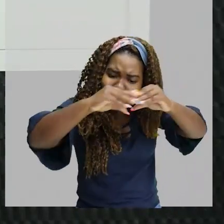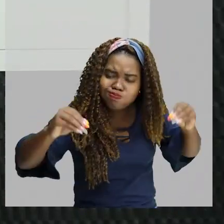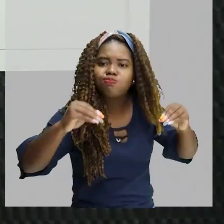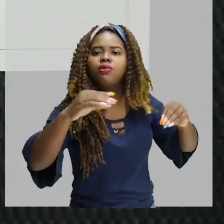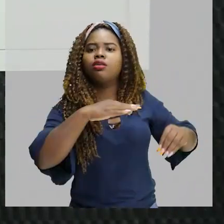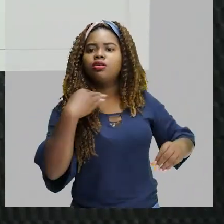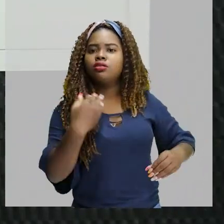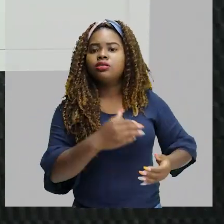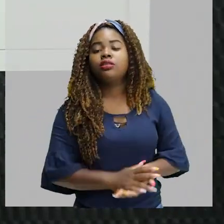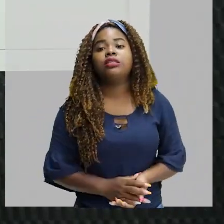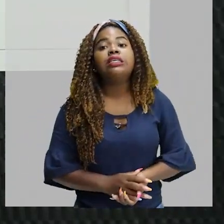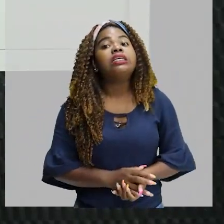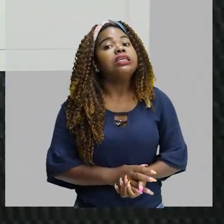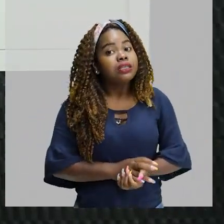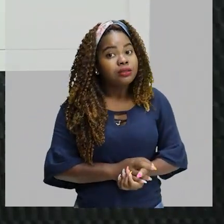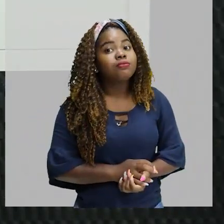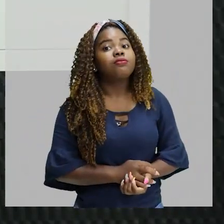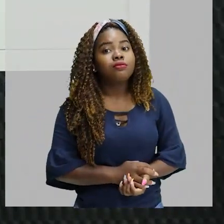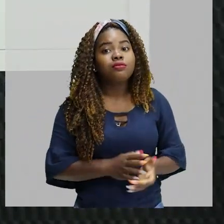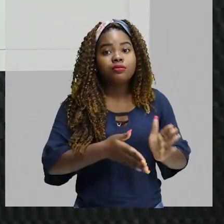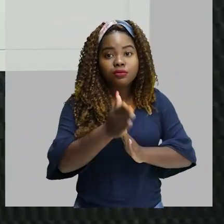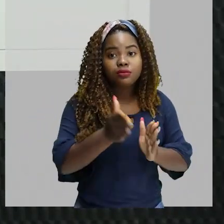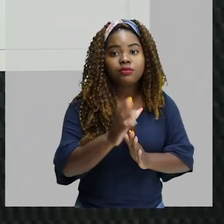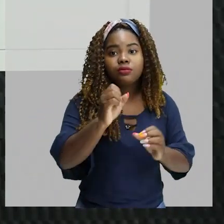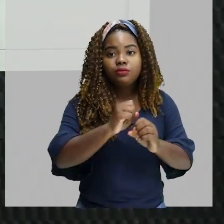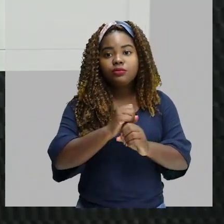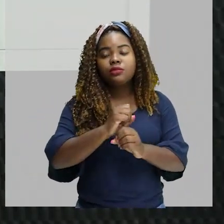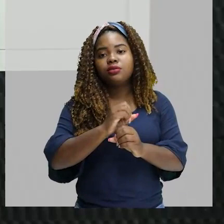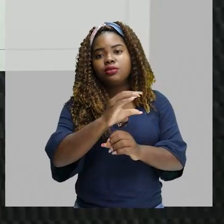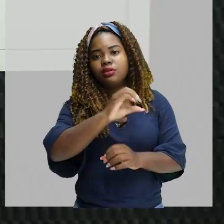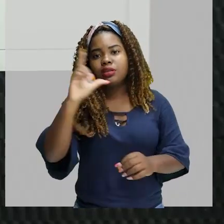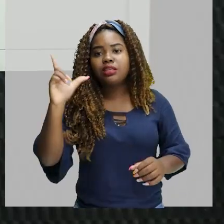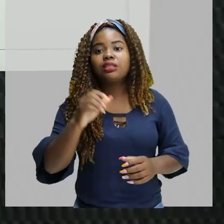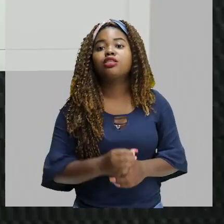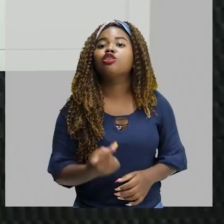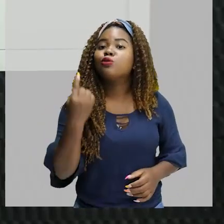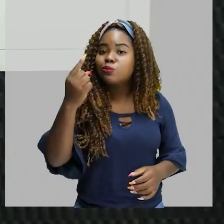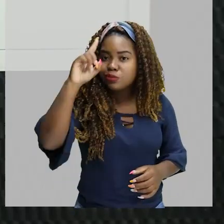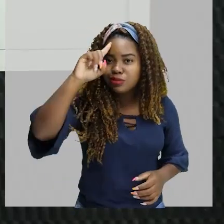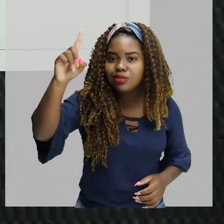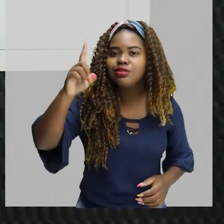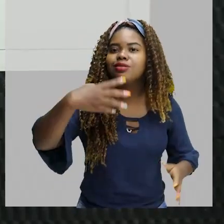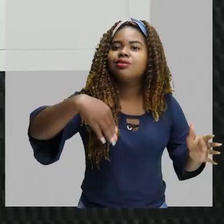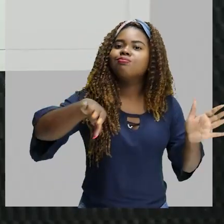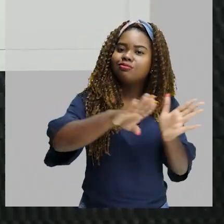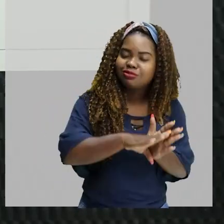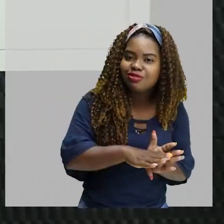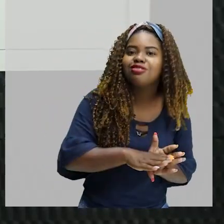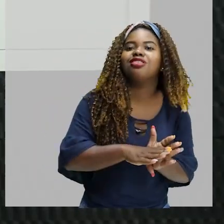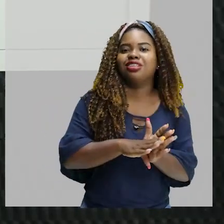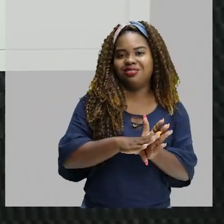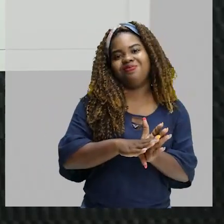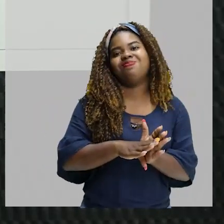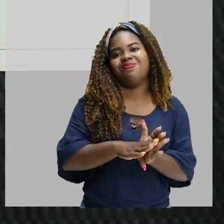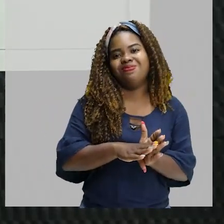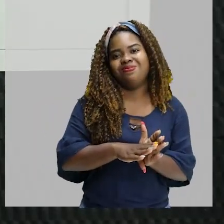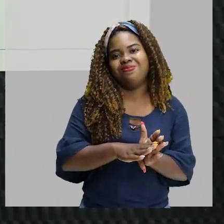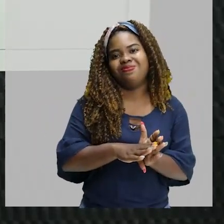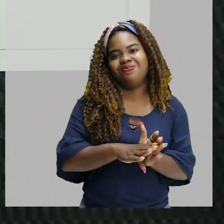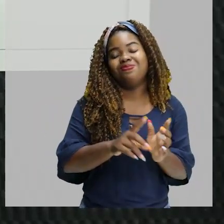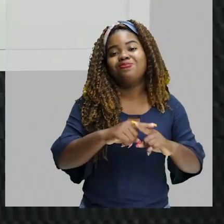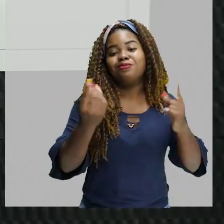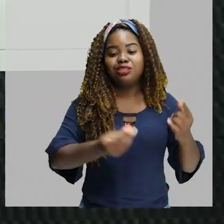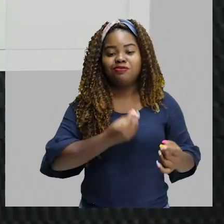e isso é um recado muito claro da própria existência. Um dia chega a nossa vez. mas a gente vive como se ela nunca fosse